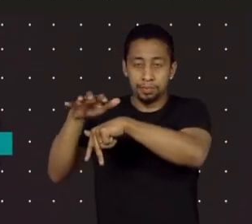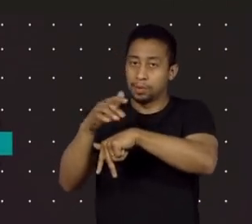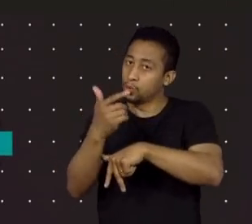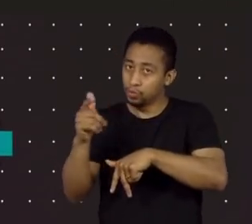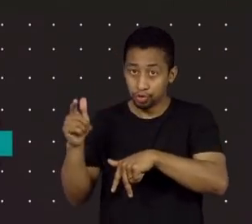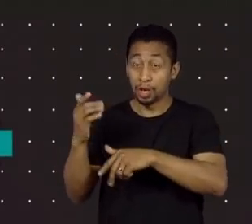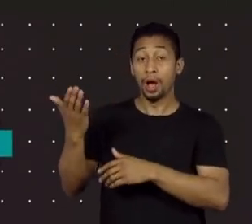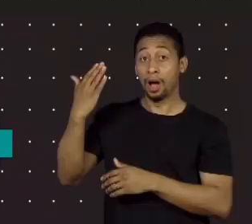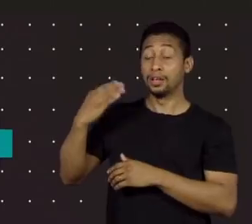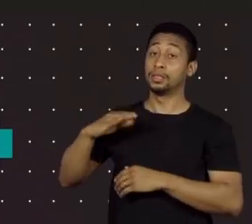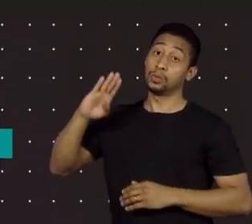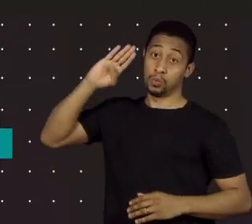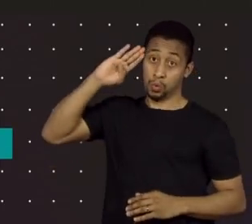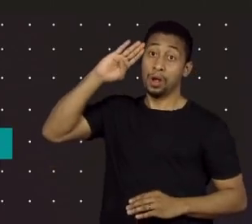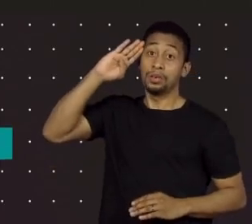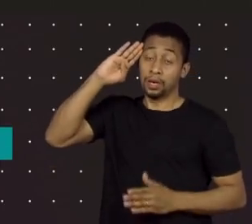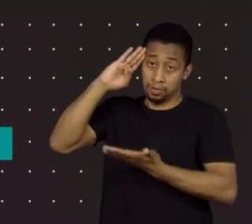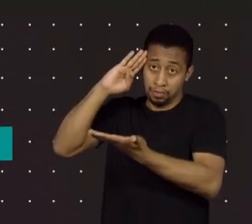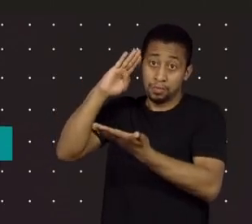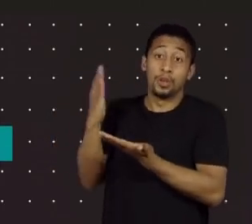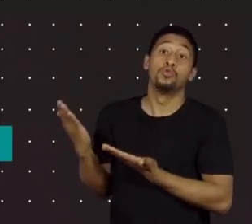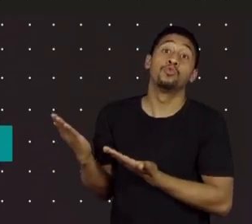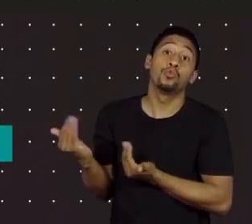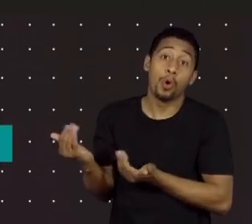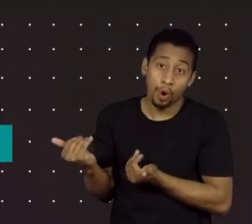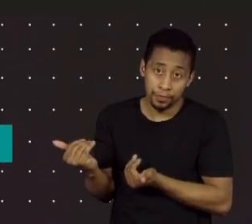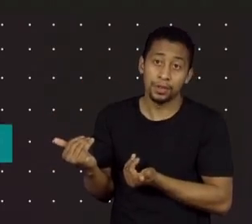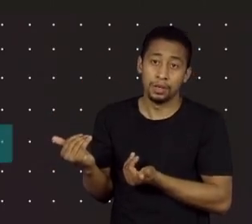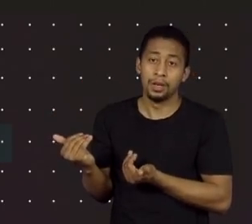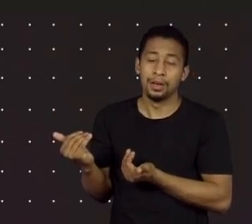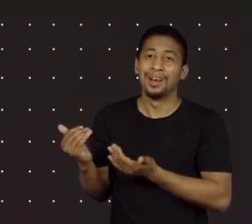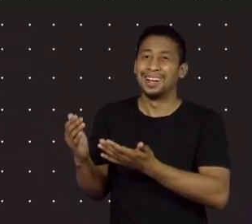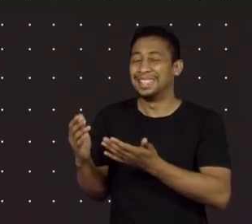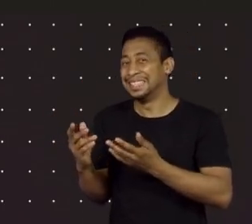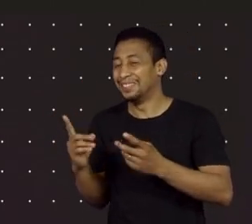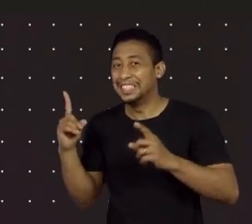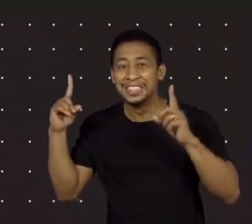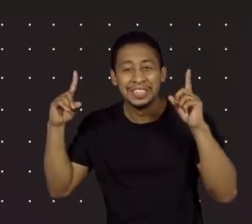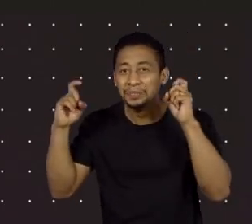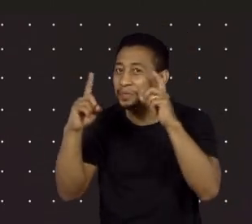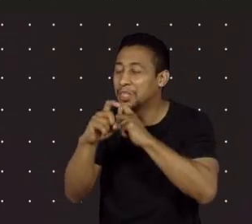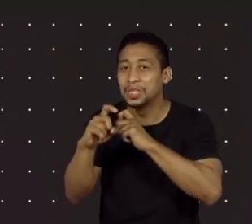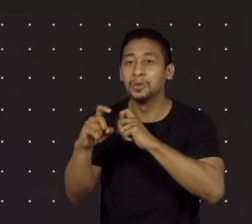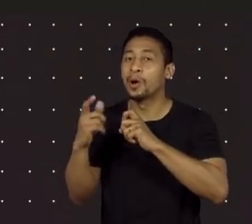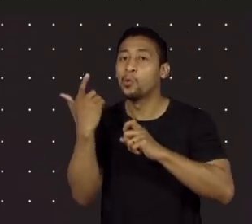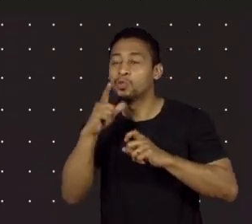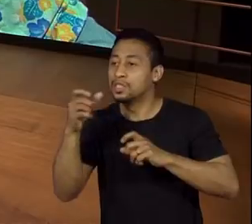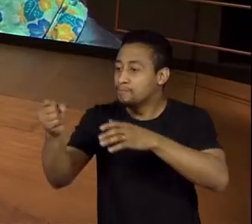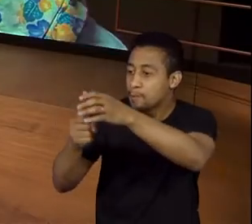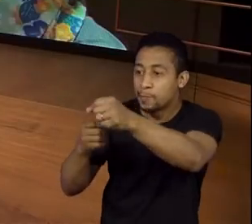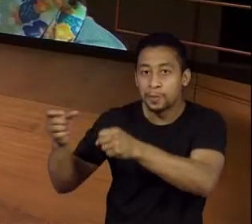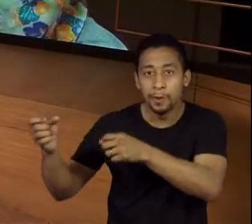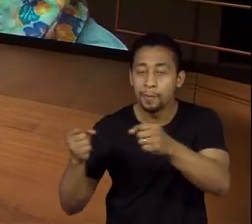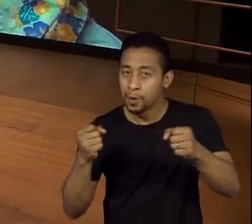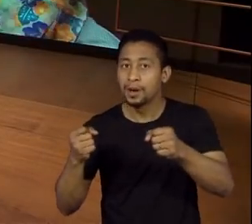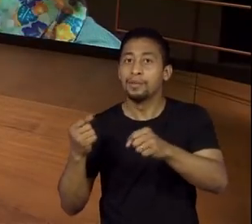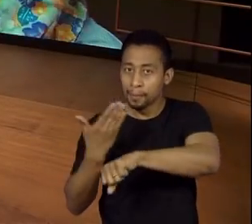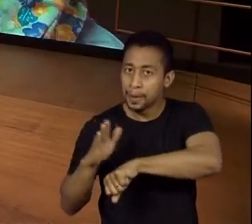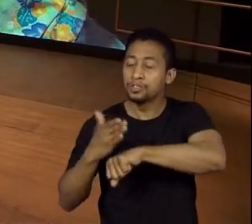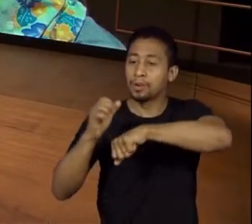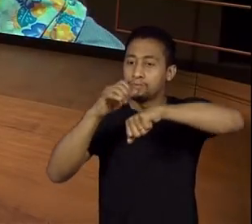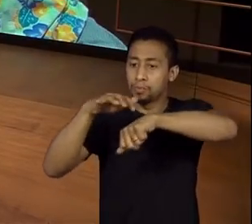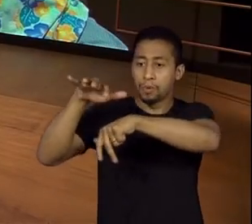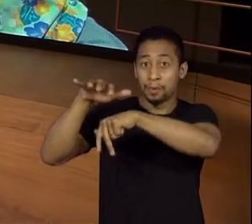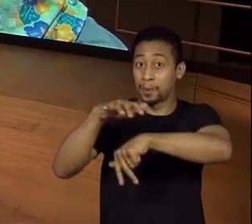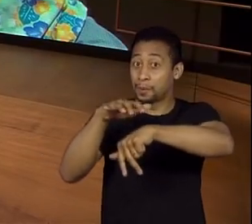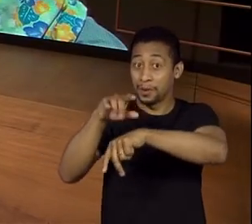ainda, tá? E a coisa estava meio apertada. E o Abravanel, acredite, ele inaugurou a